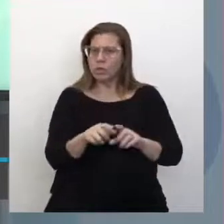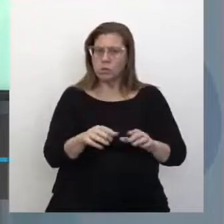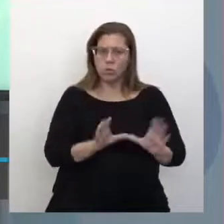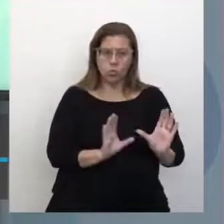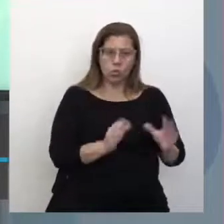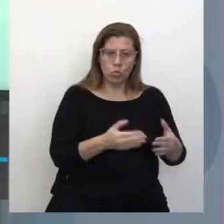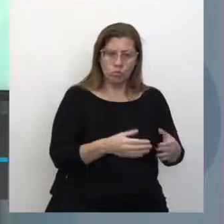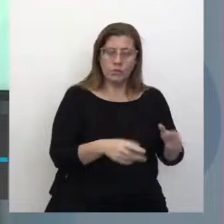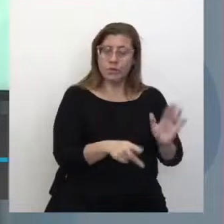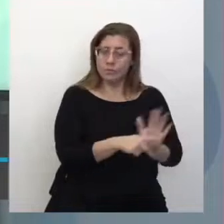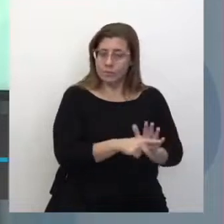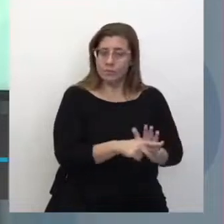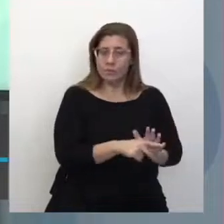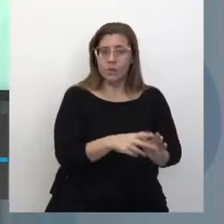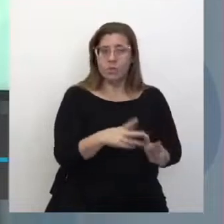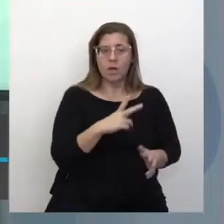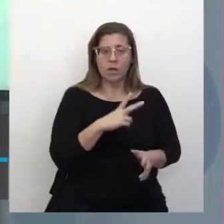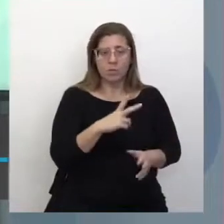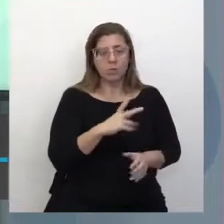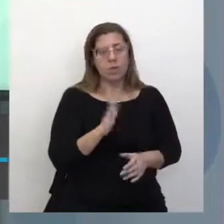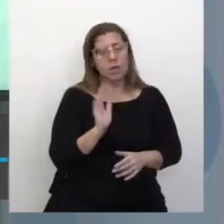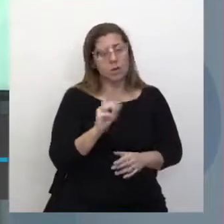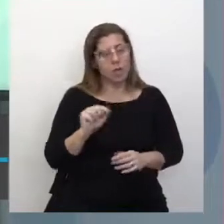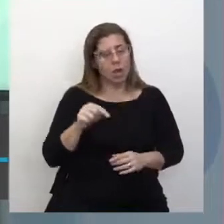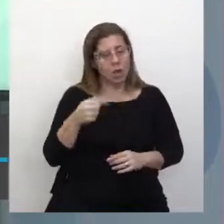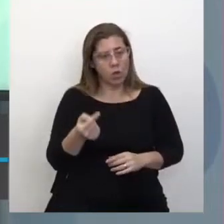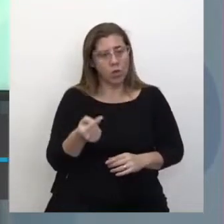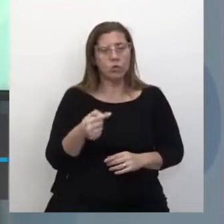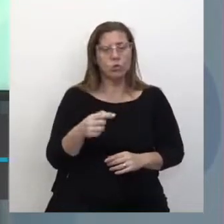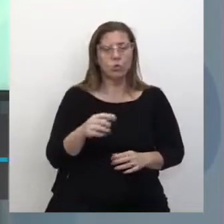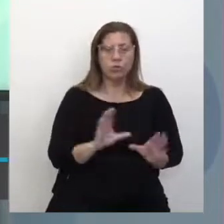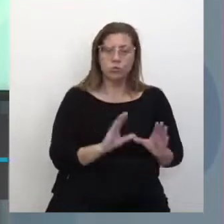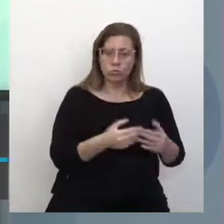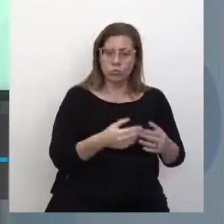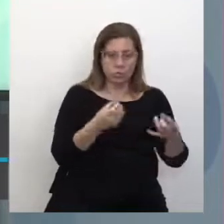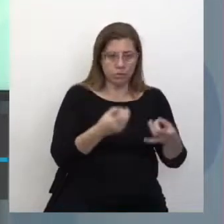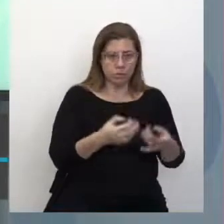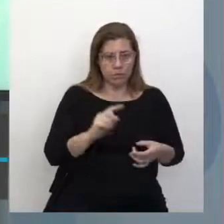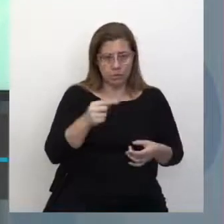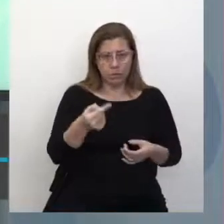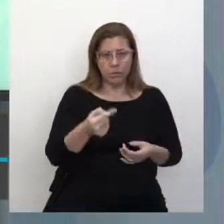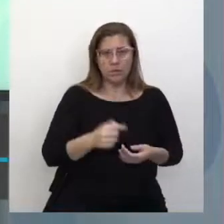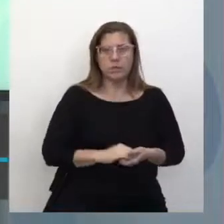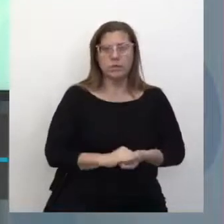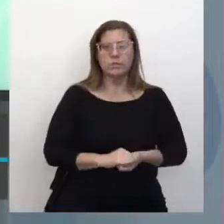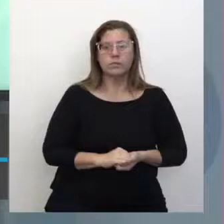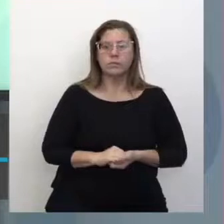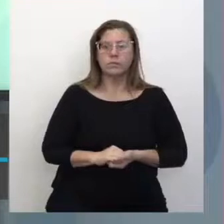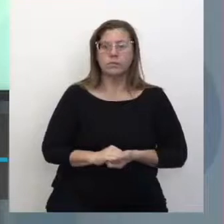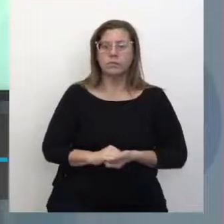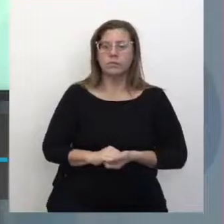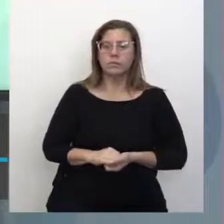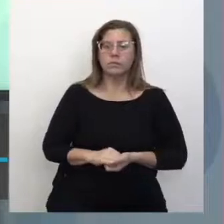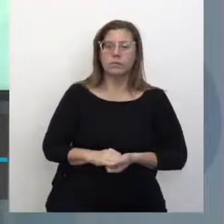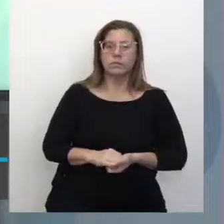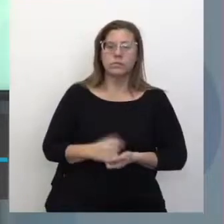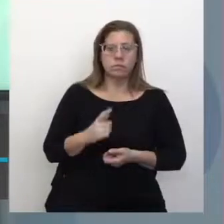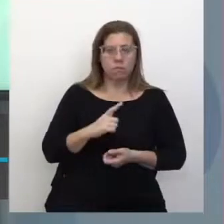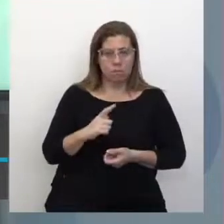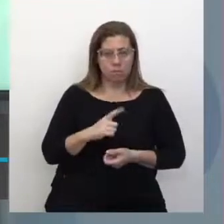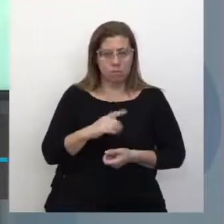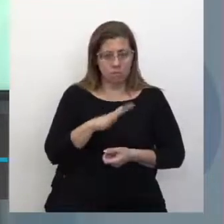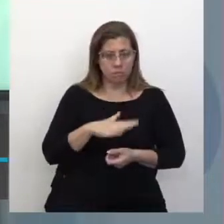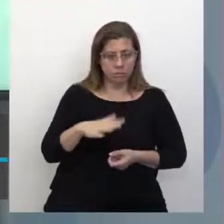coleções particulares, tá? Que aí é uma outra categoria que a gente vai falar um pouquinho depois, tá bom? E nós temos aí os espaços